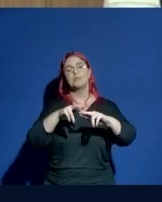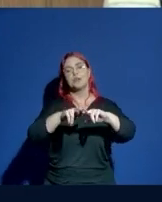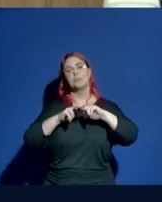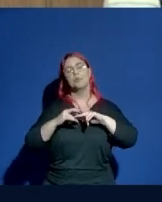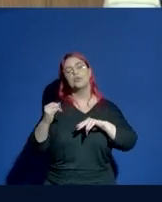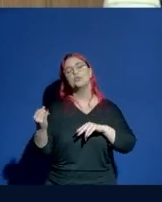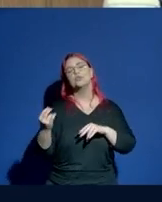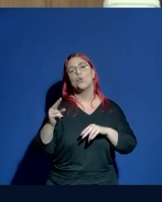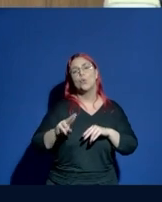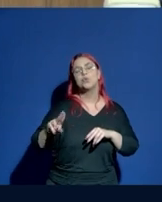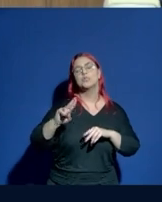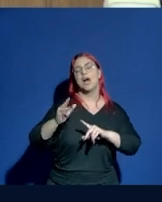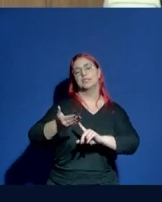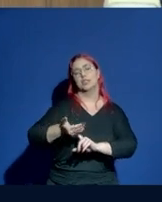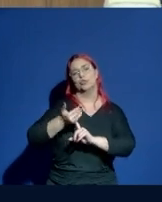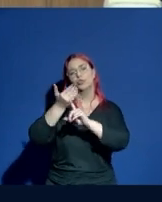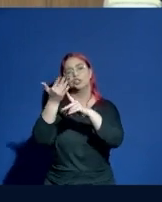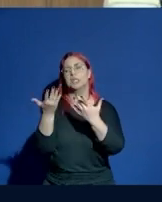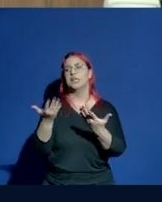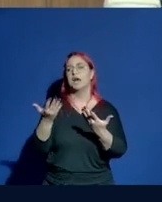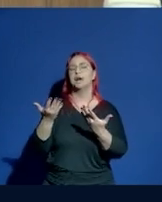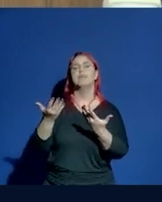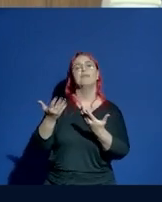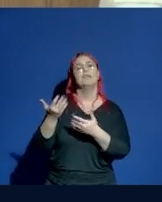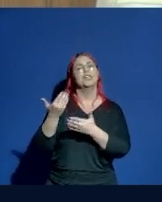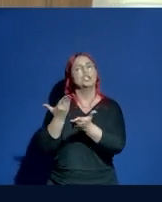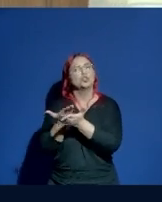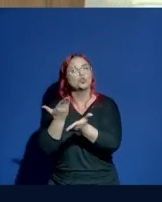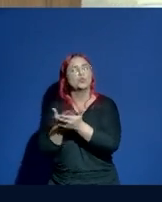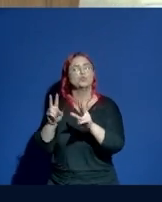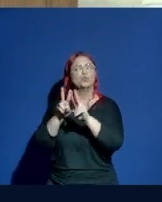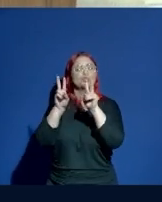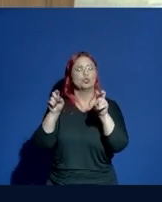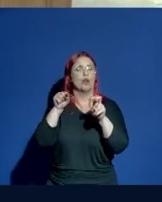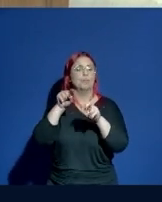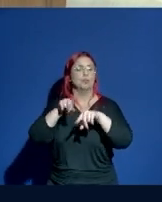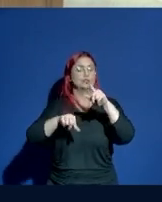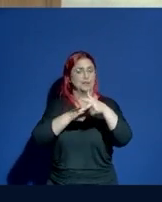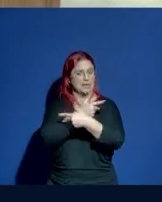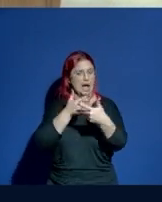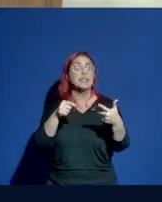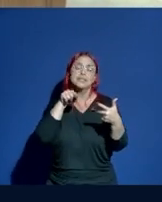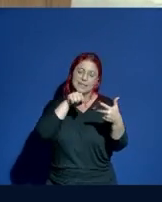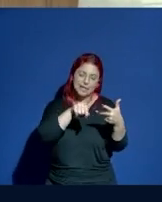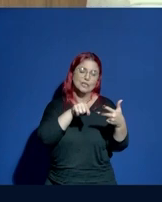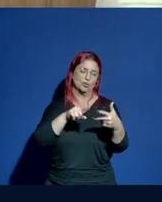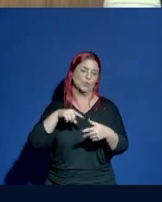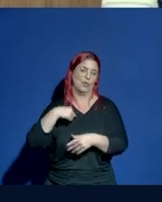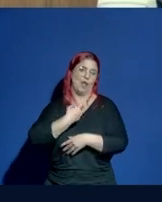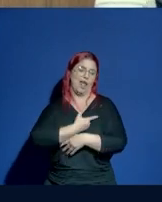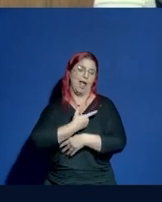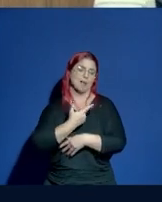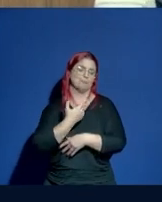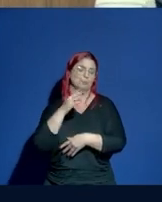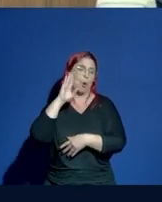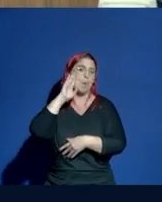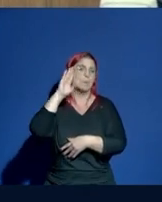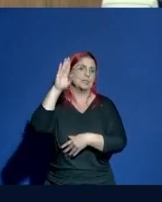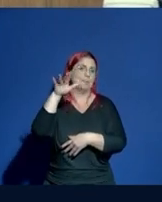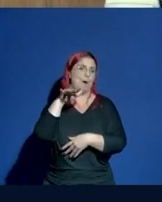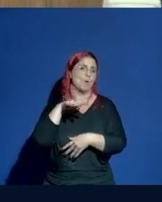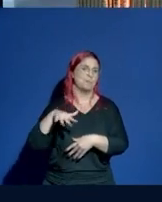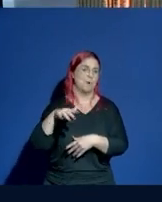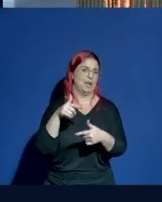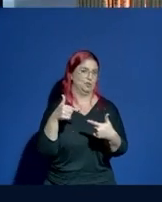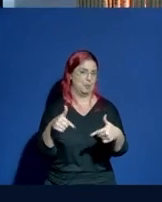ciência dos materiais para melhorar a eficiência do setor essa tem que ser a nossa maior área